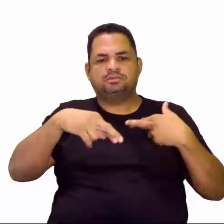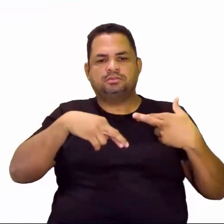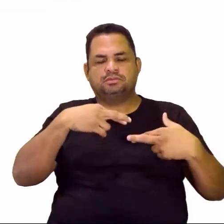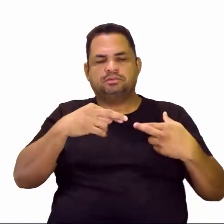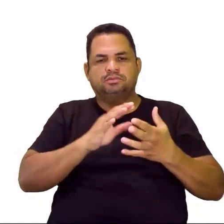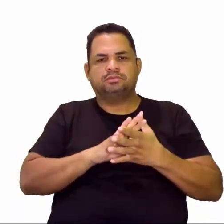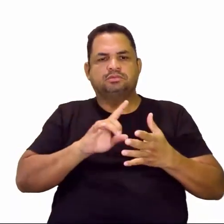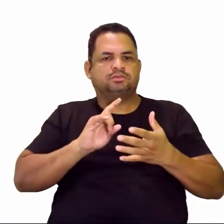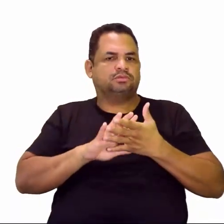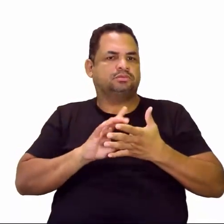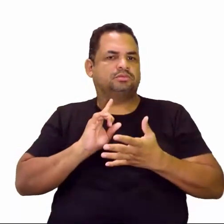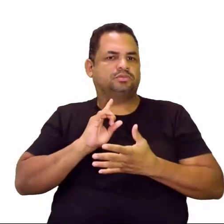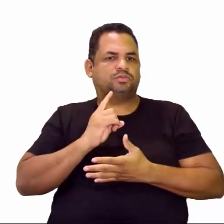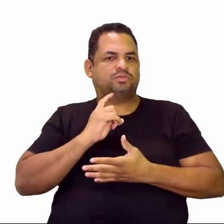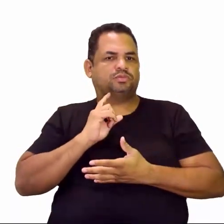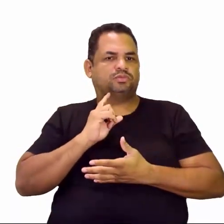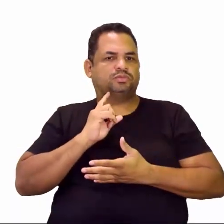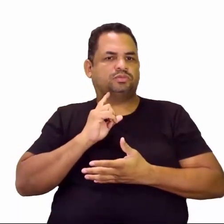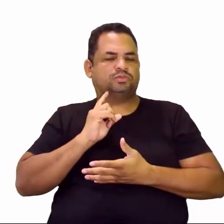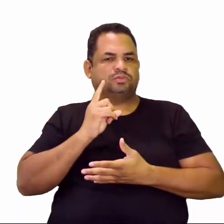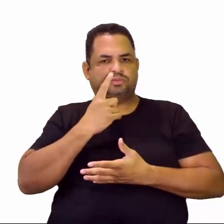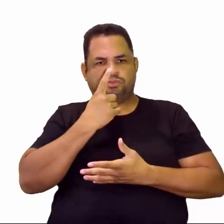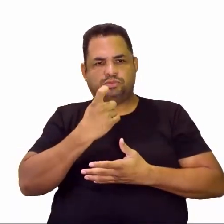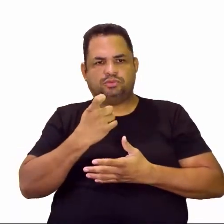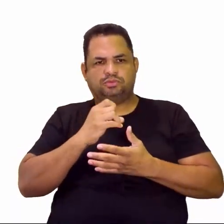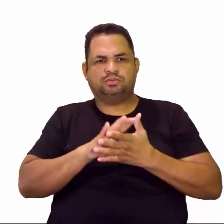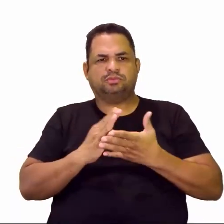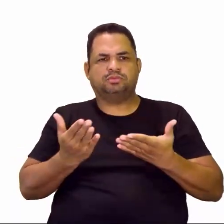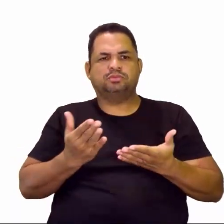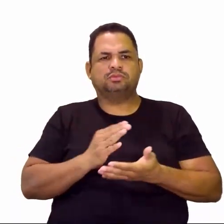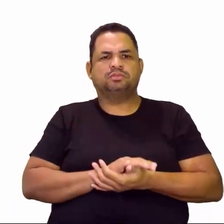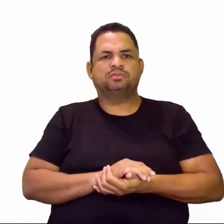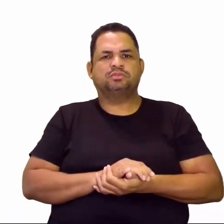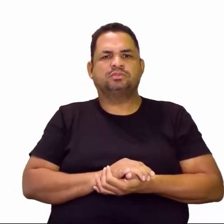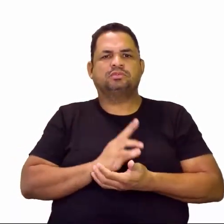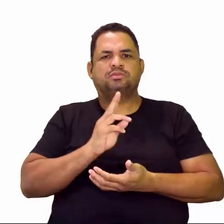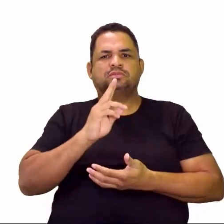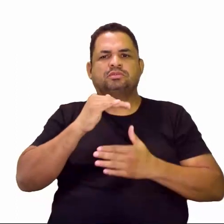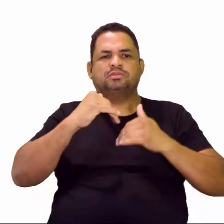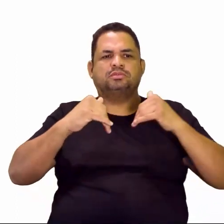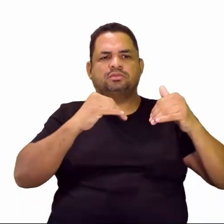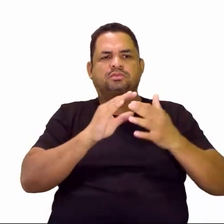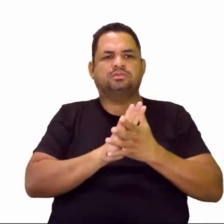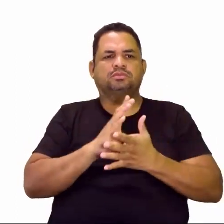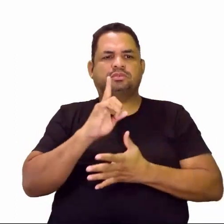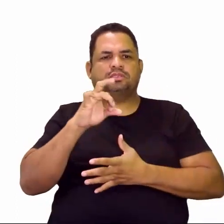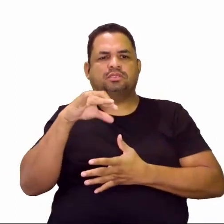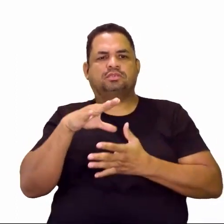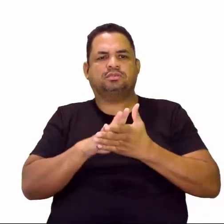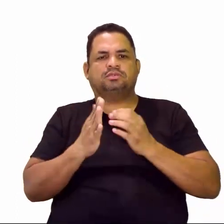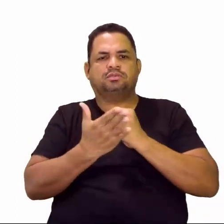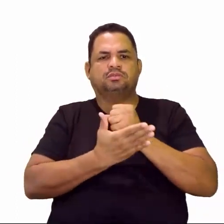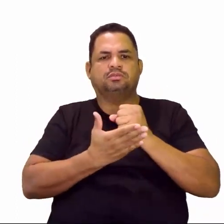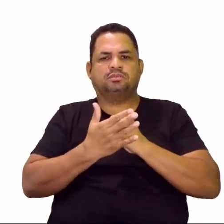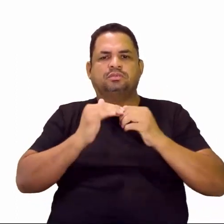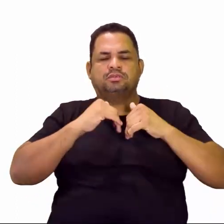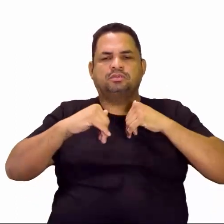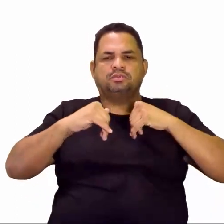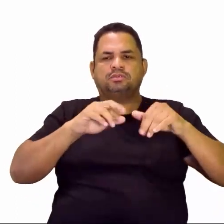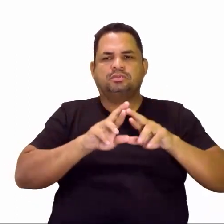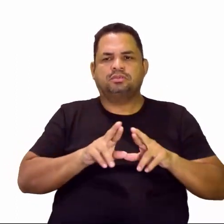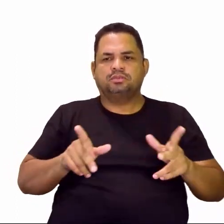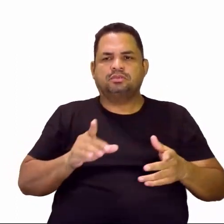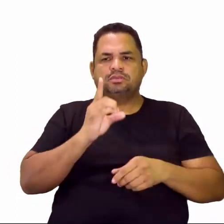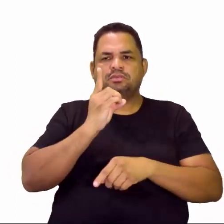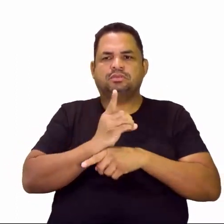água. Os processos de separação dos materiais, nós temos a decantação, que baseia-se na